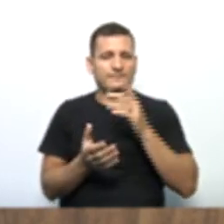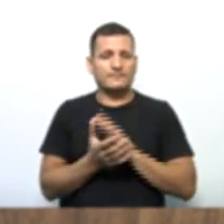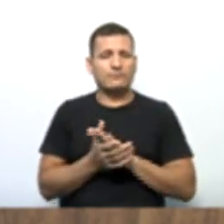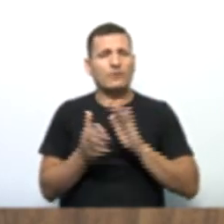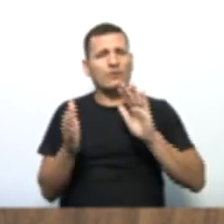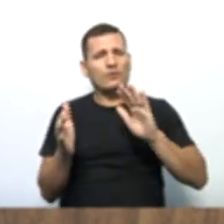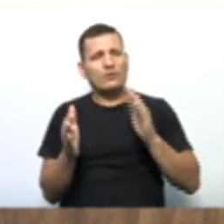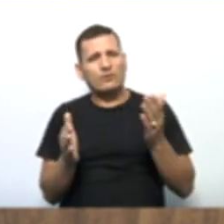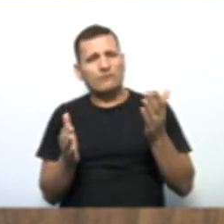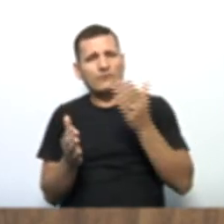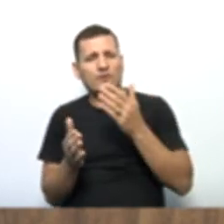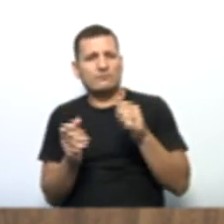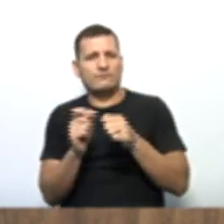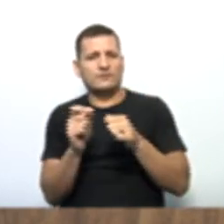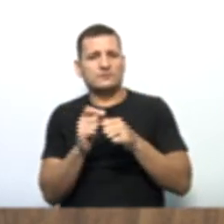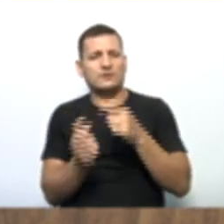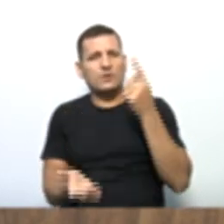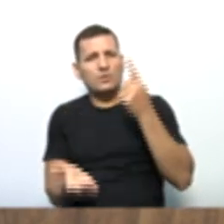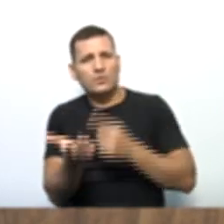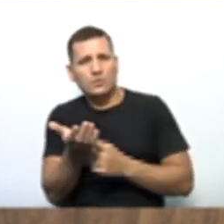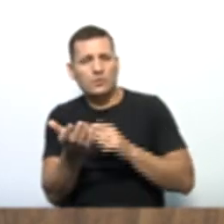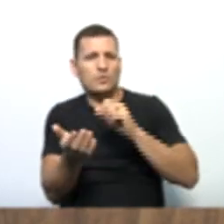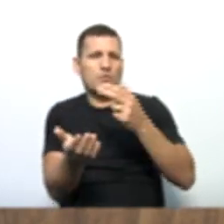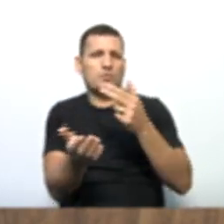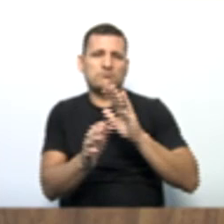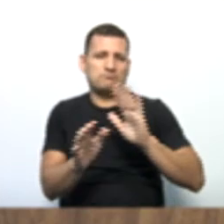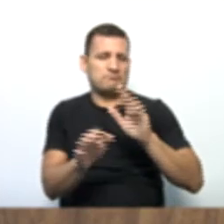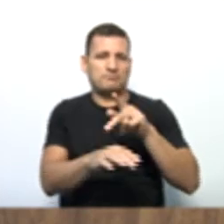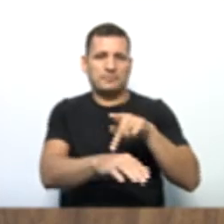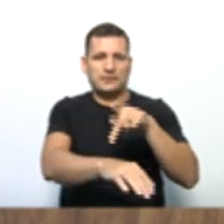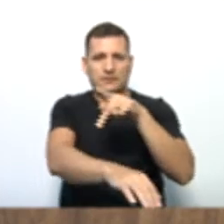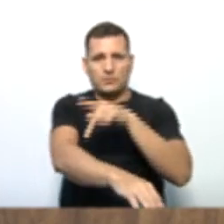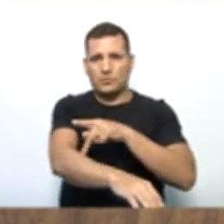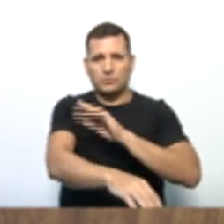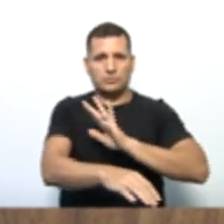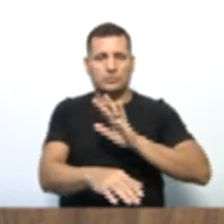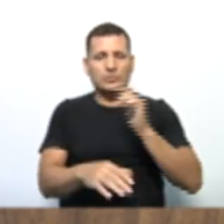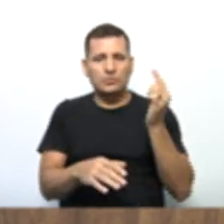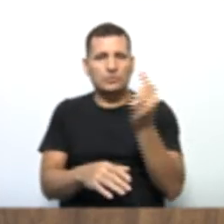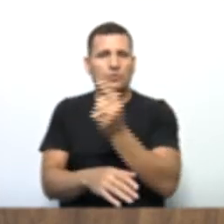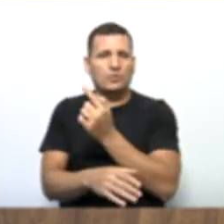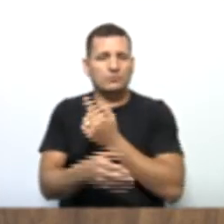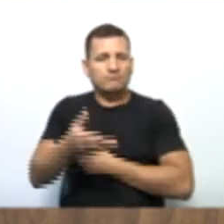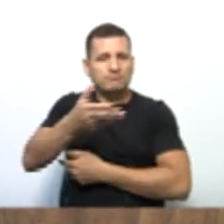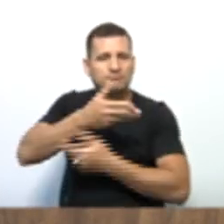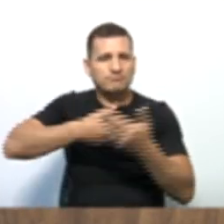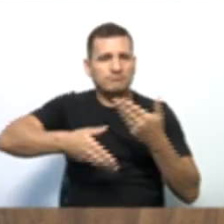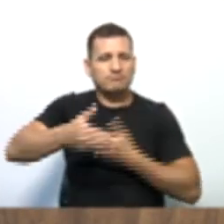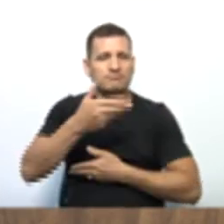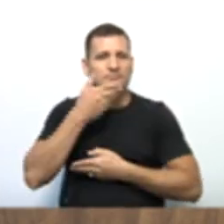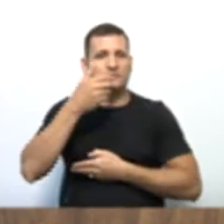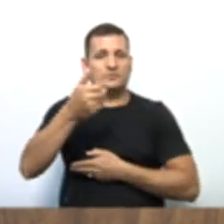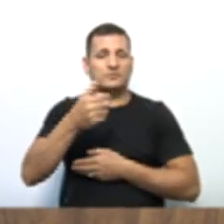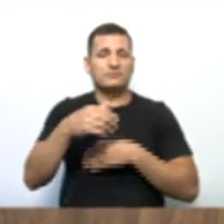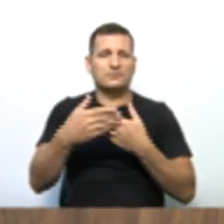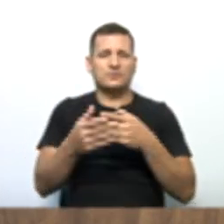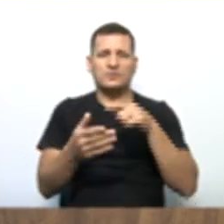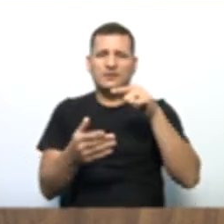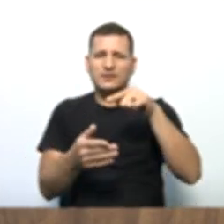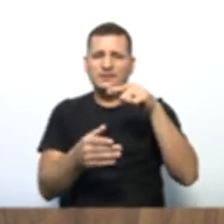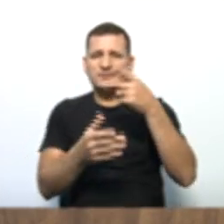fazer um acordo ou um contrato pedagógico, né? Ou seja, para a gente poder conviver melhor aqui em sala e tal. Essa ideia de um